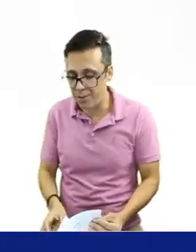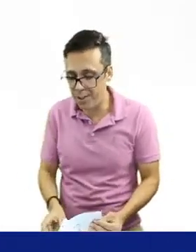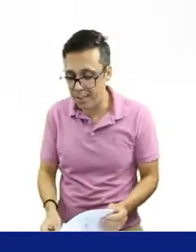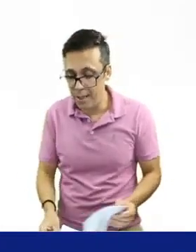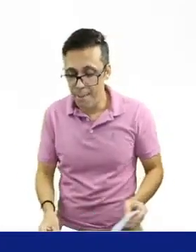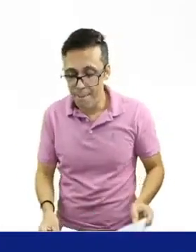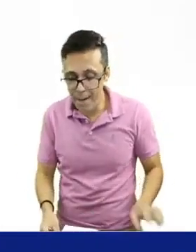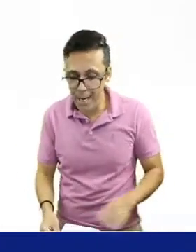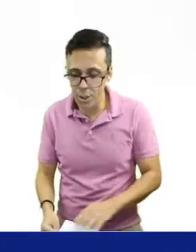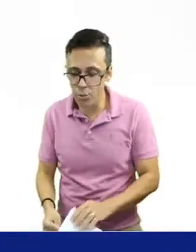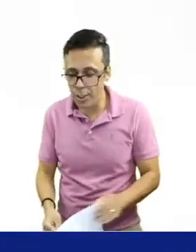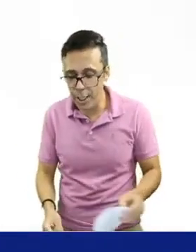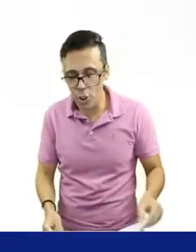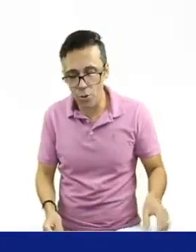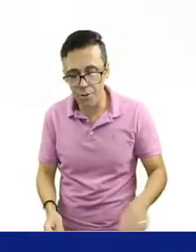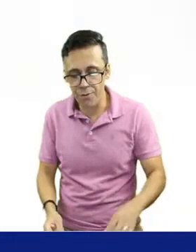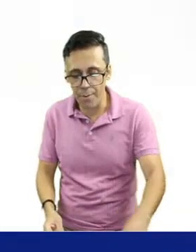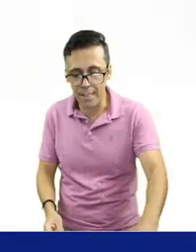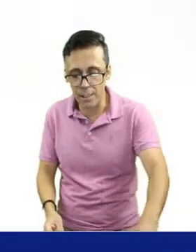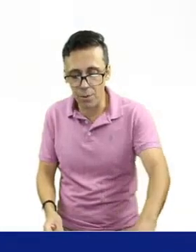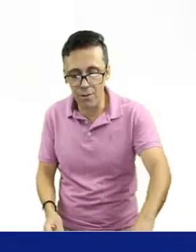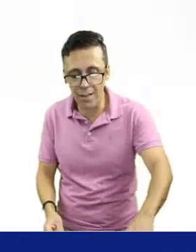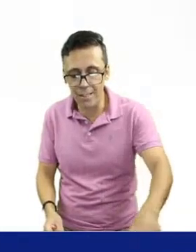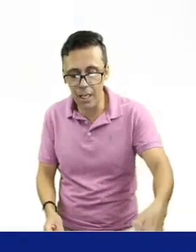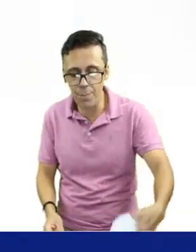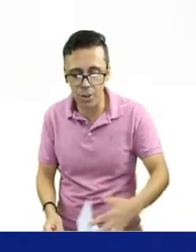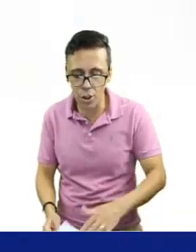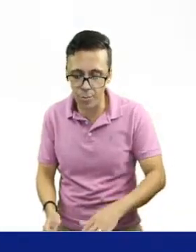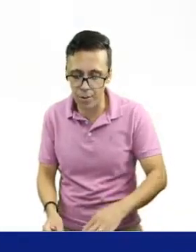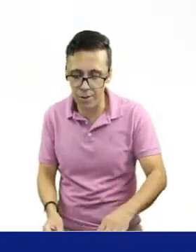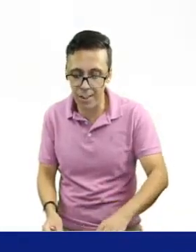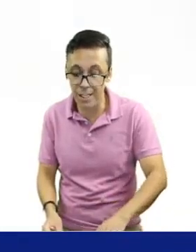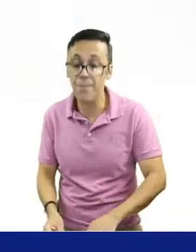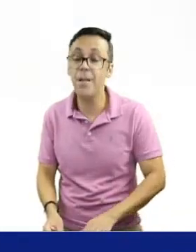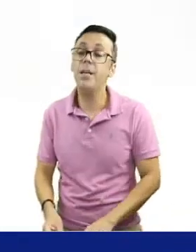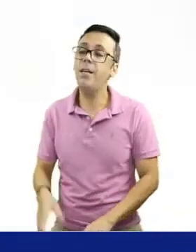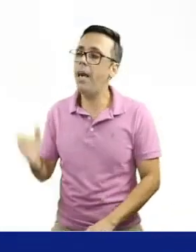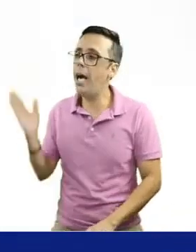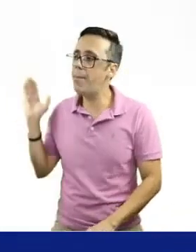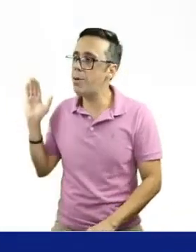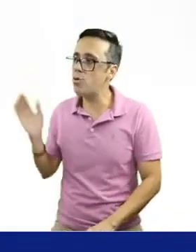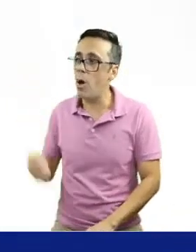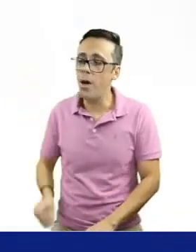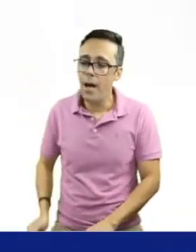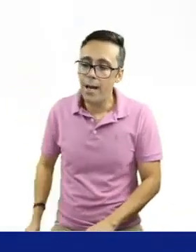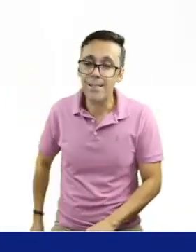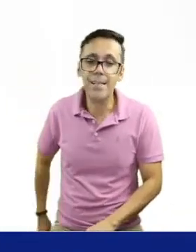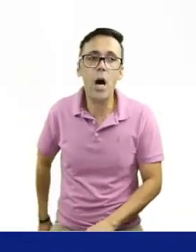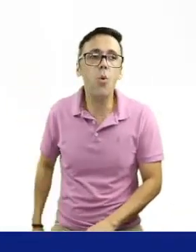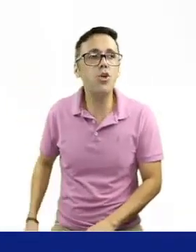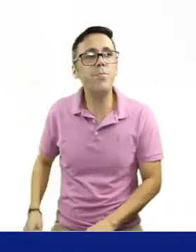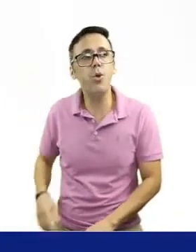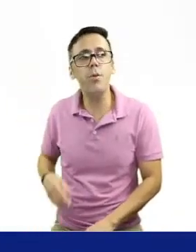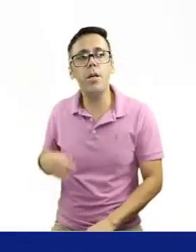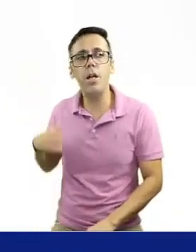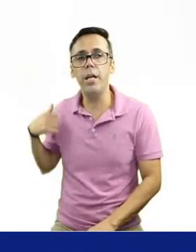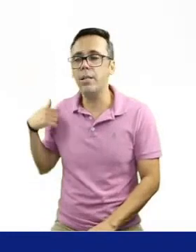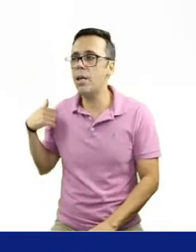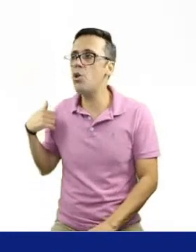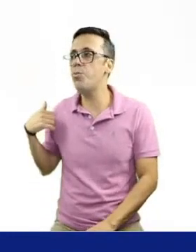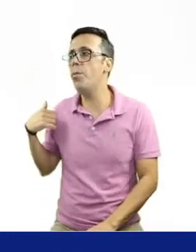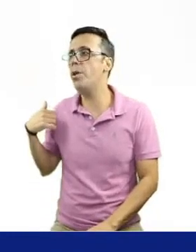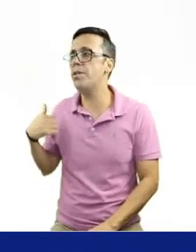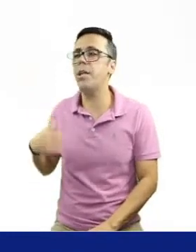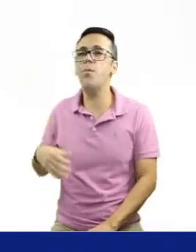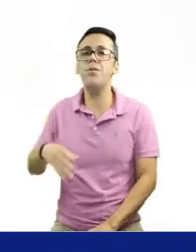nesse quadro para vocês mais um nicho de informação que vai ser pedir para vocês que é pessoal é saúde pública